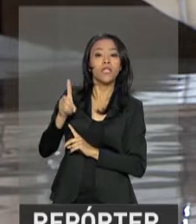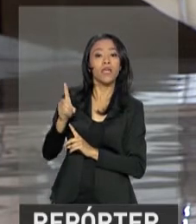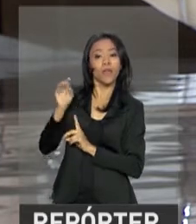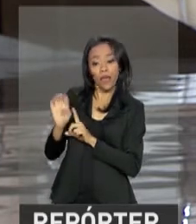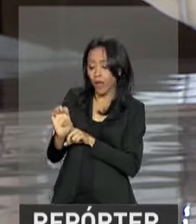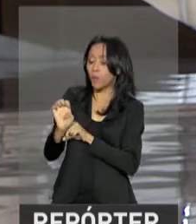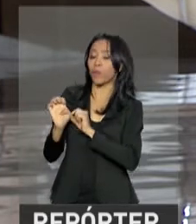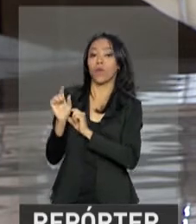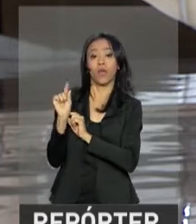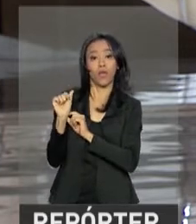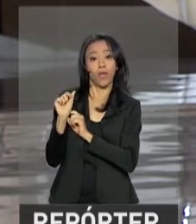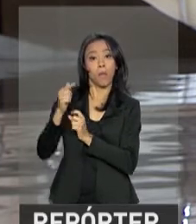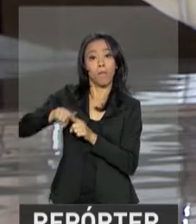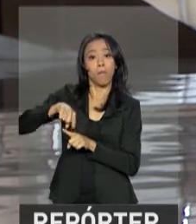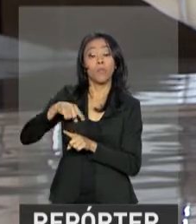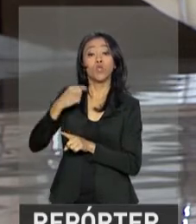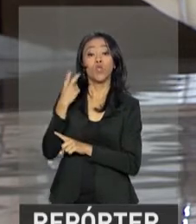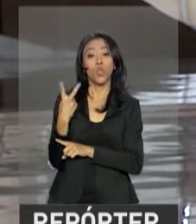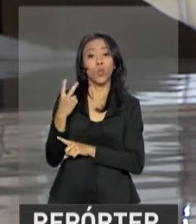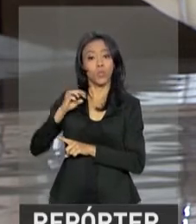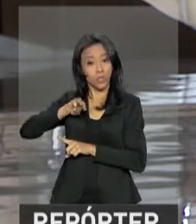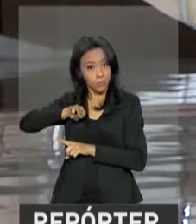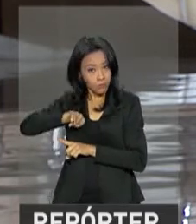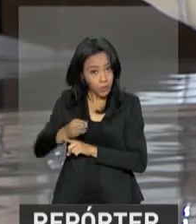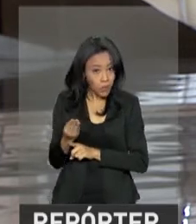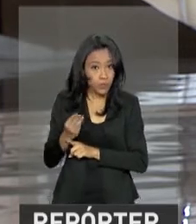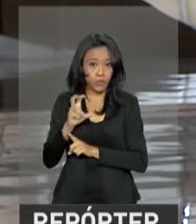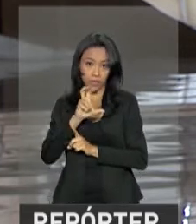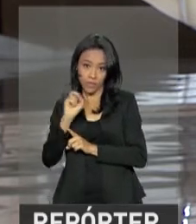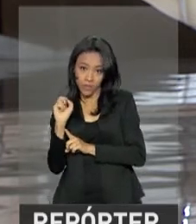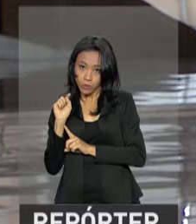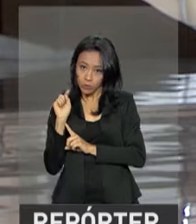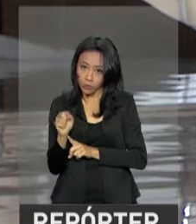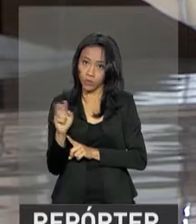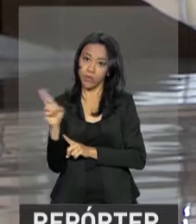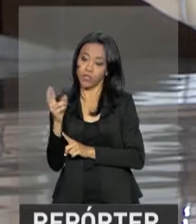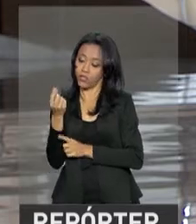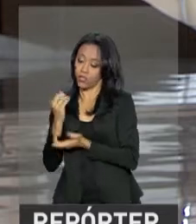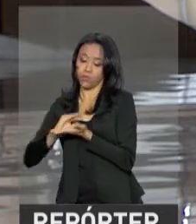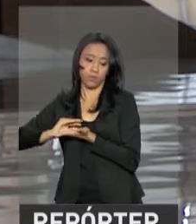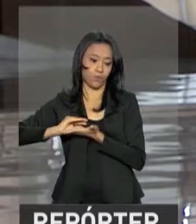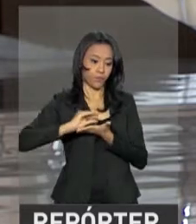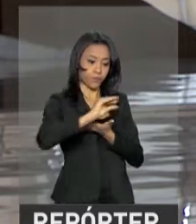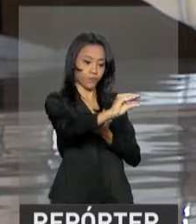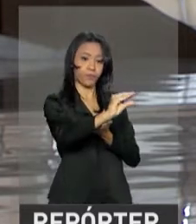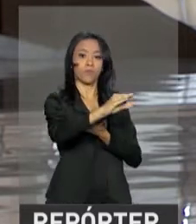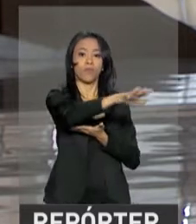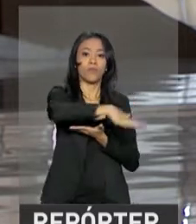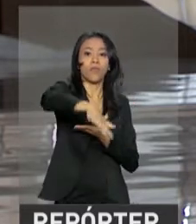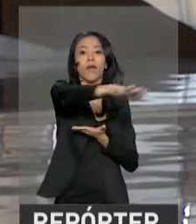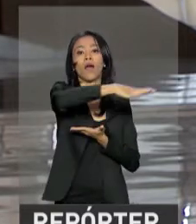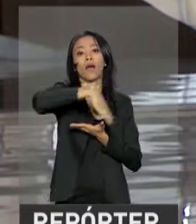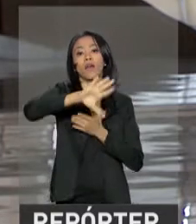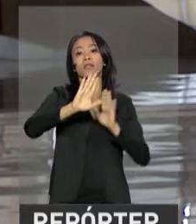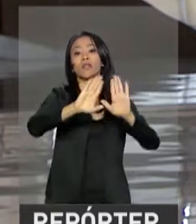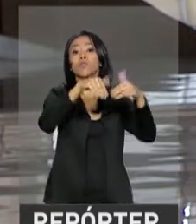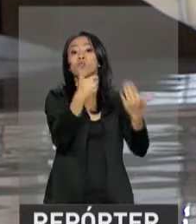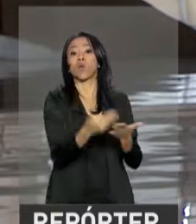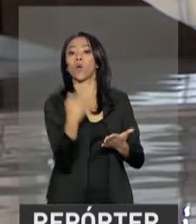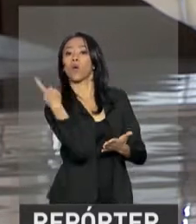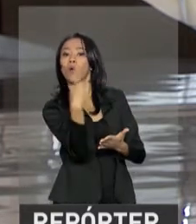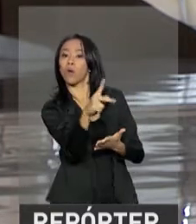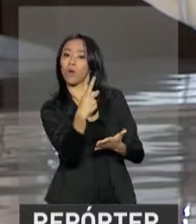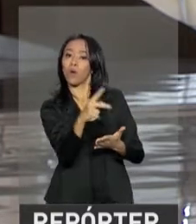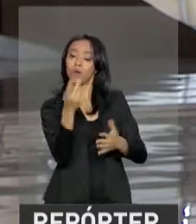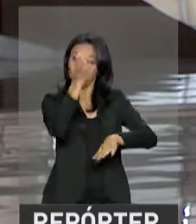anunciou a liberação de dois milhões e quinhentos mil reais para serem investidos na infraestrutura escolar de boa vista